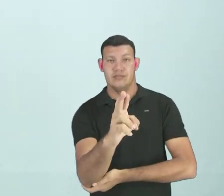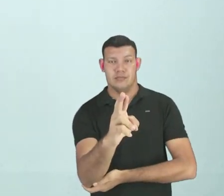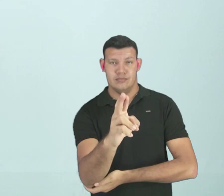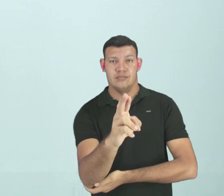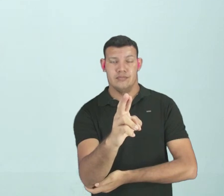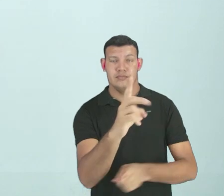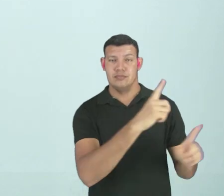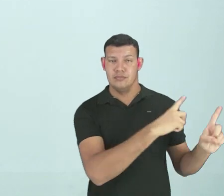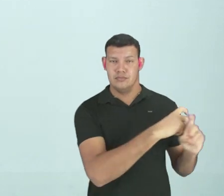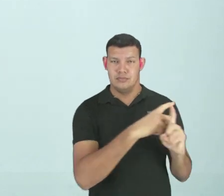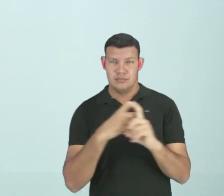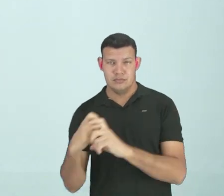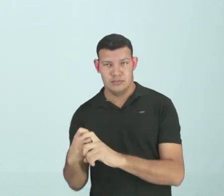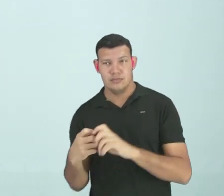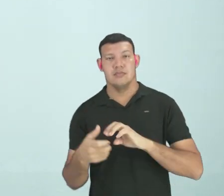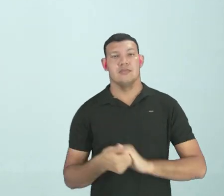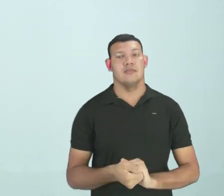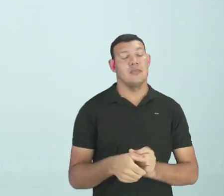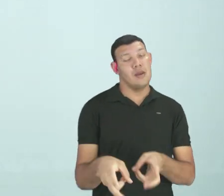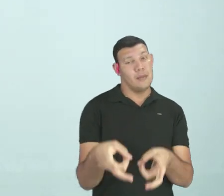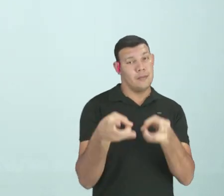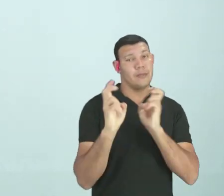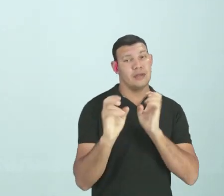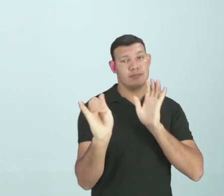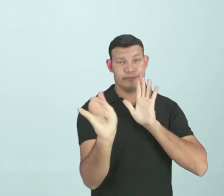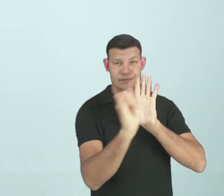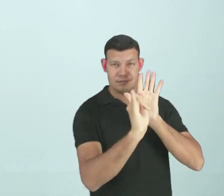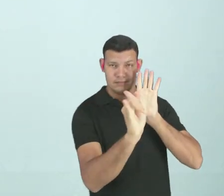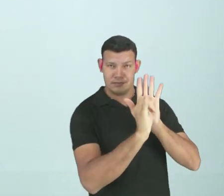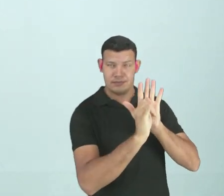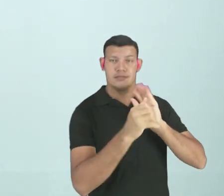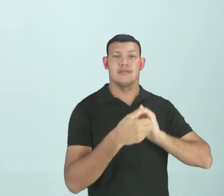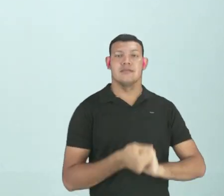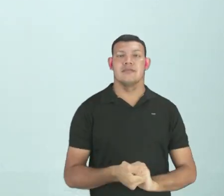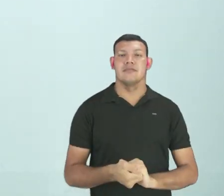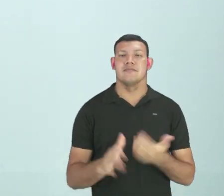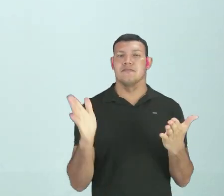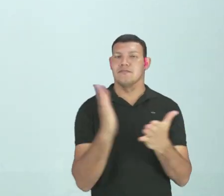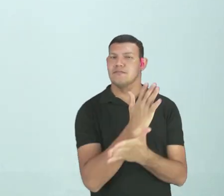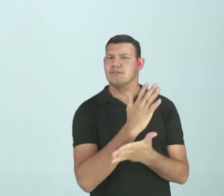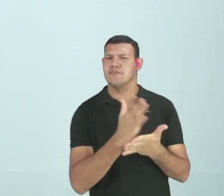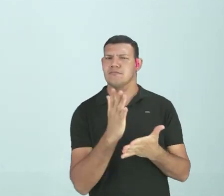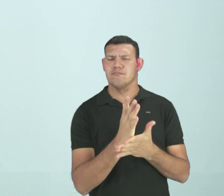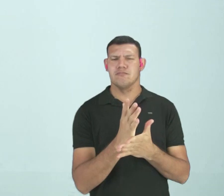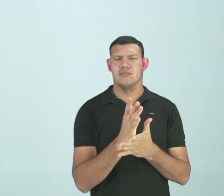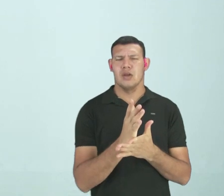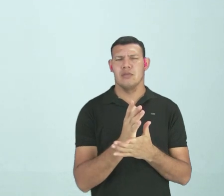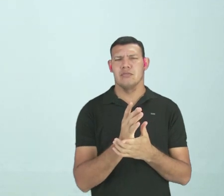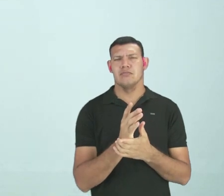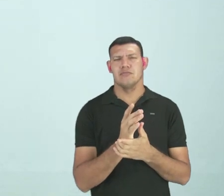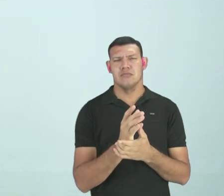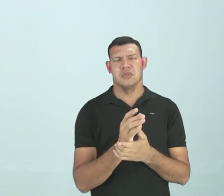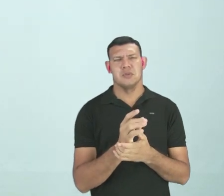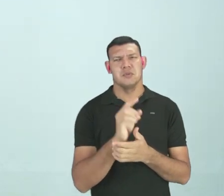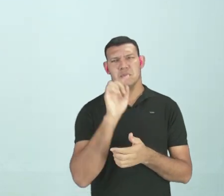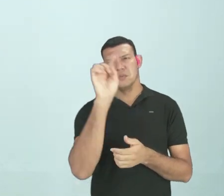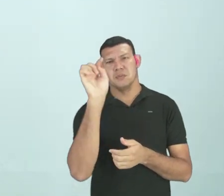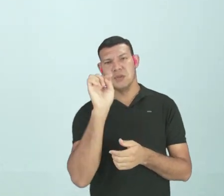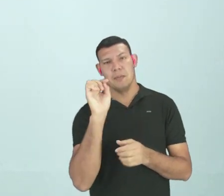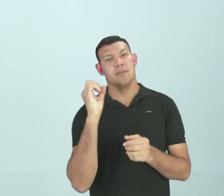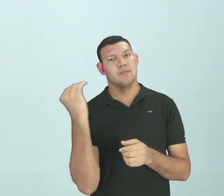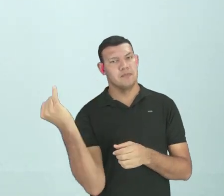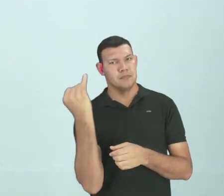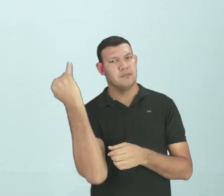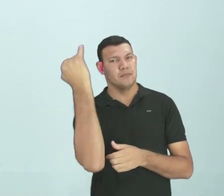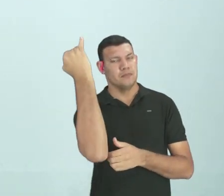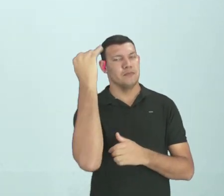do polinômio, né? E aí vocês perceberam a identificação de alguns pontos que são bem relevantes quando nós